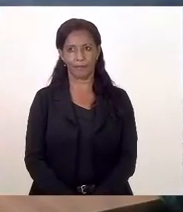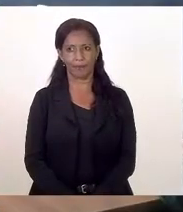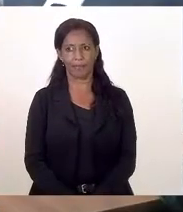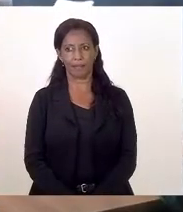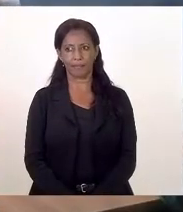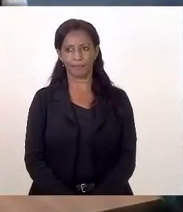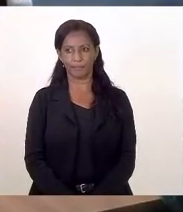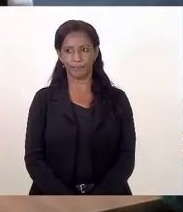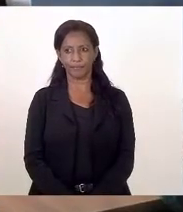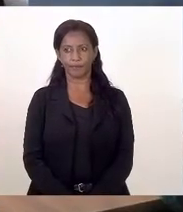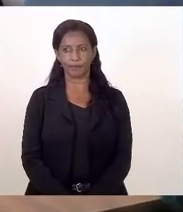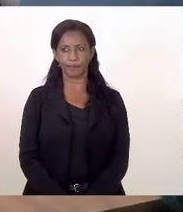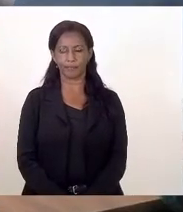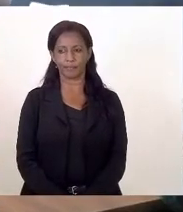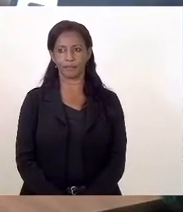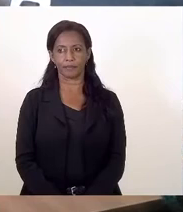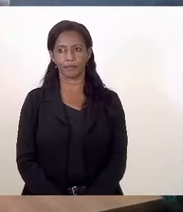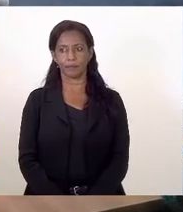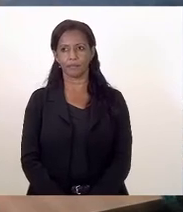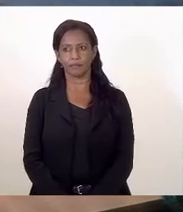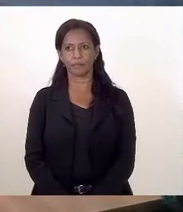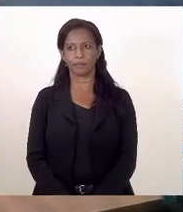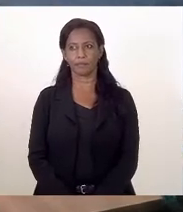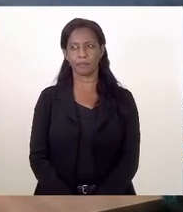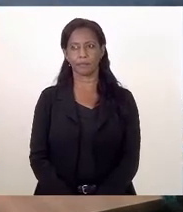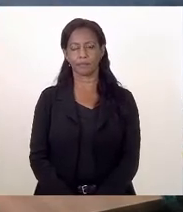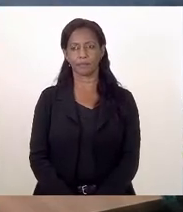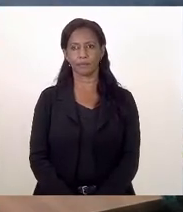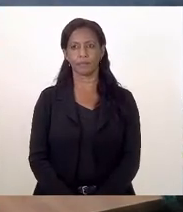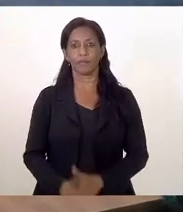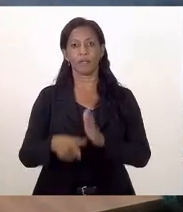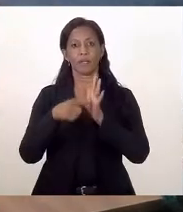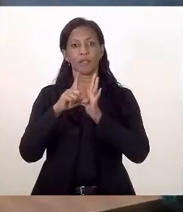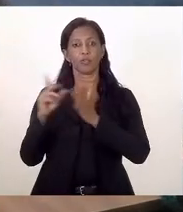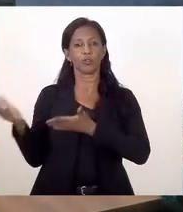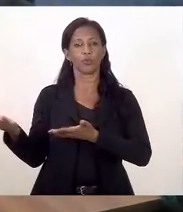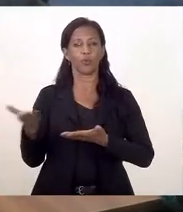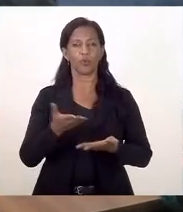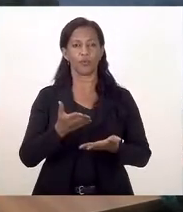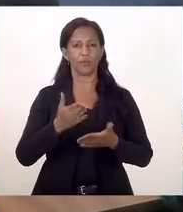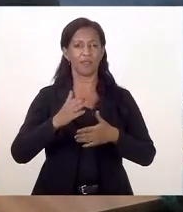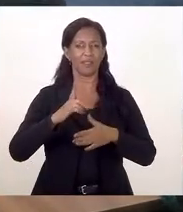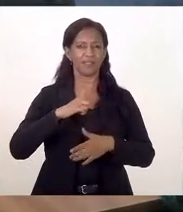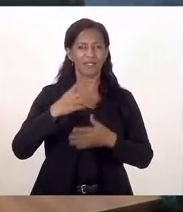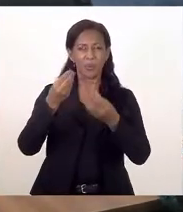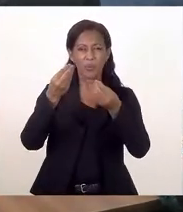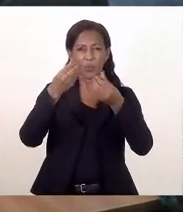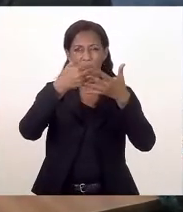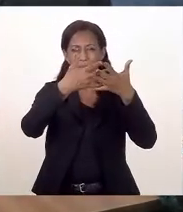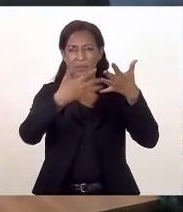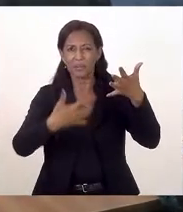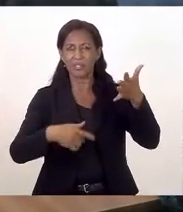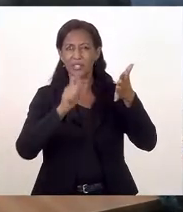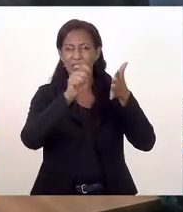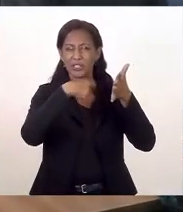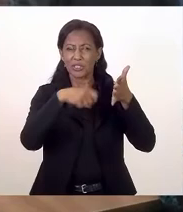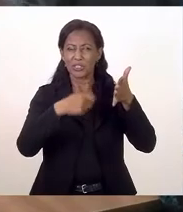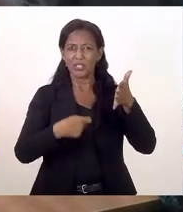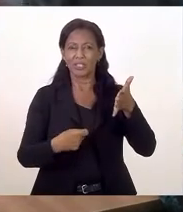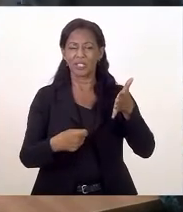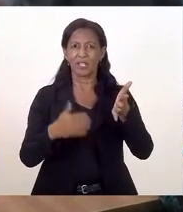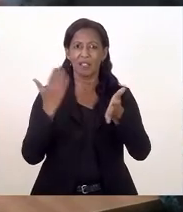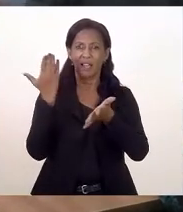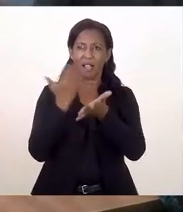Eu queria que, antes de chamar o próximo orador, como tem vários outros oradores inscritos, e a sessão